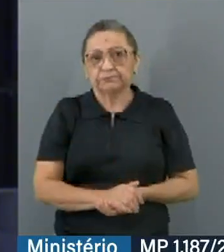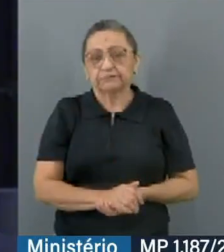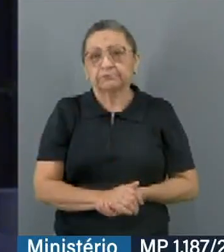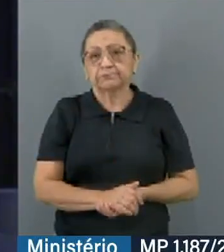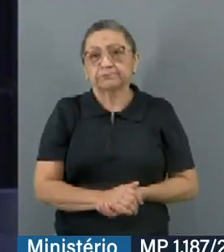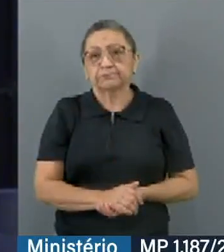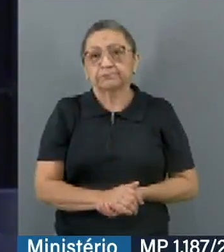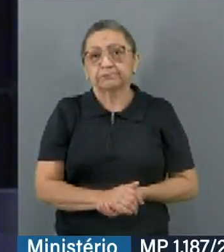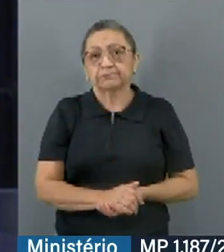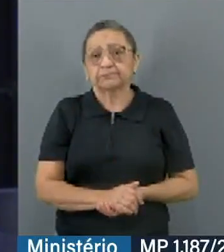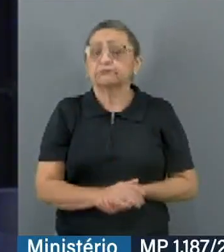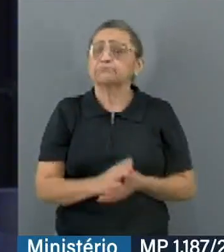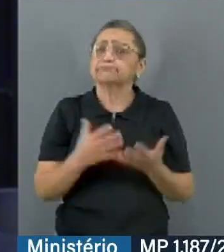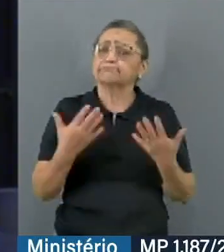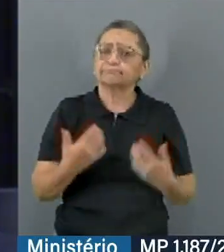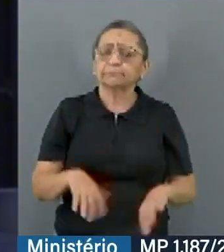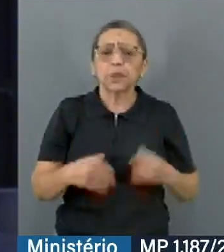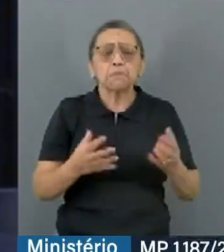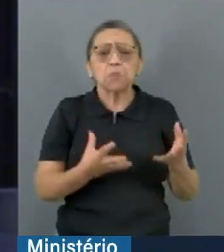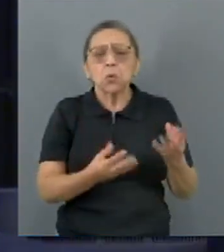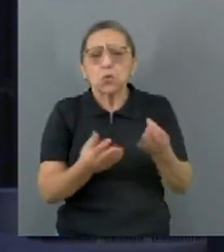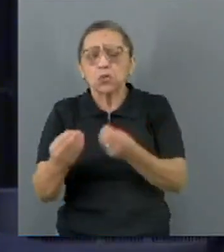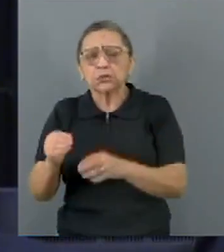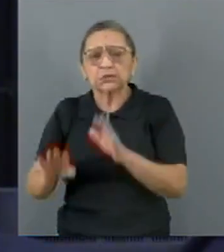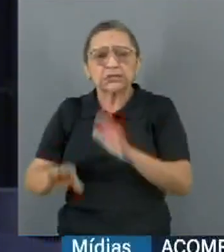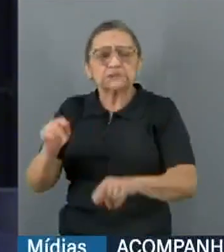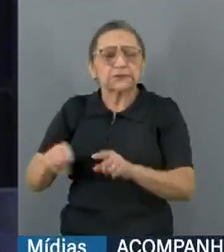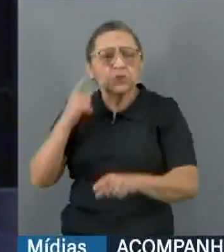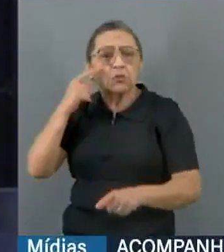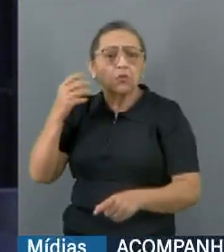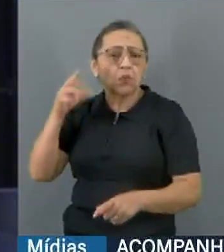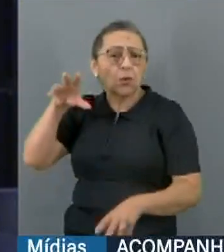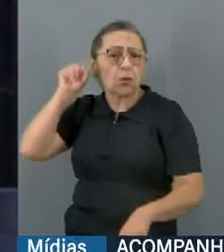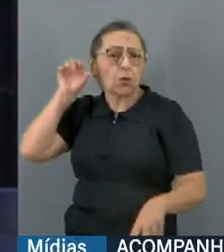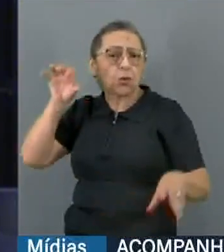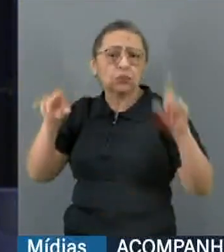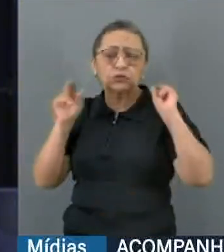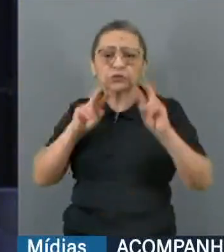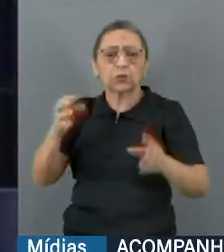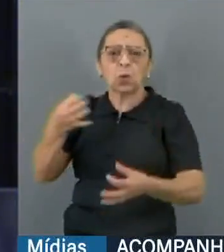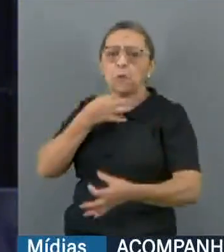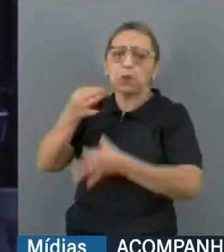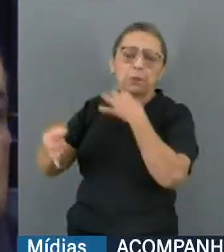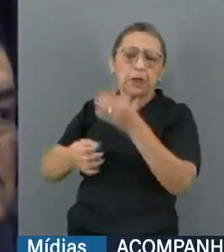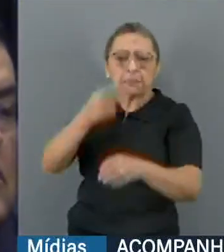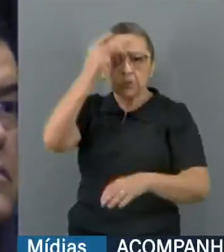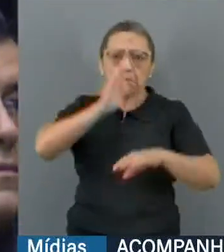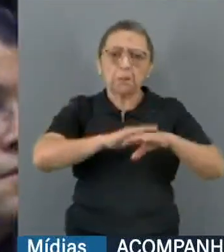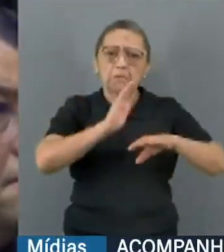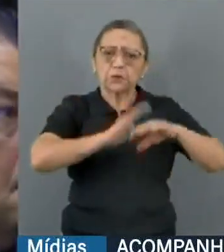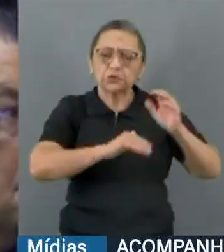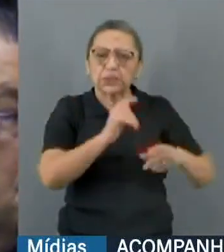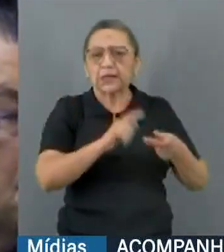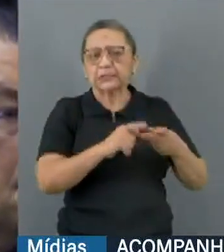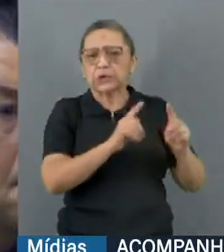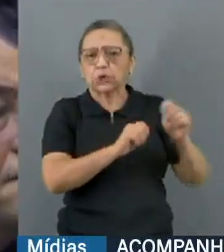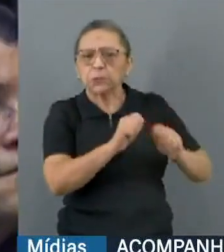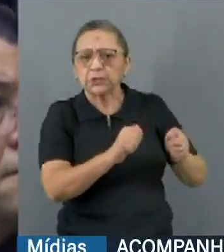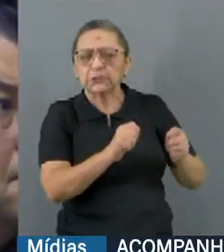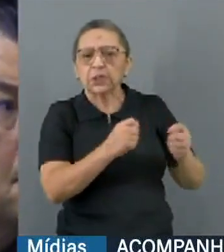dizer que muitas vezes eu ouço comentários de especialistas, de colunistas,